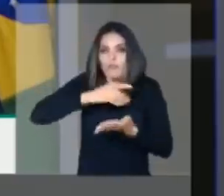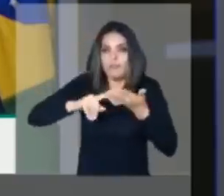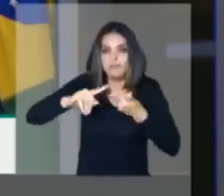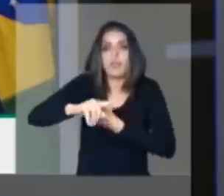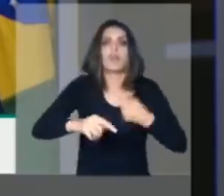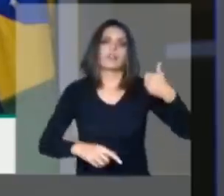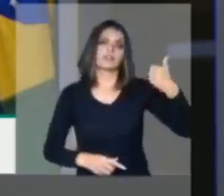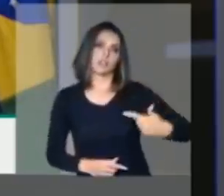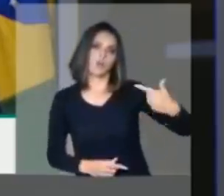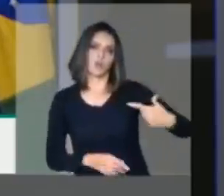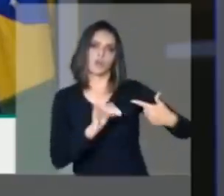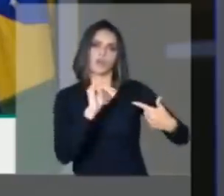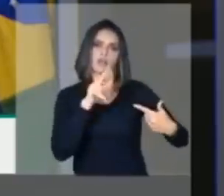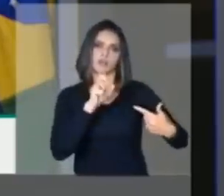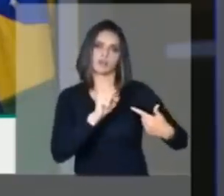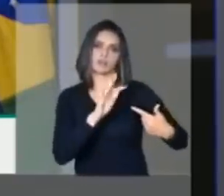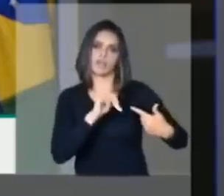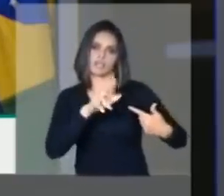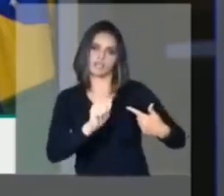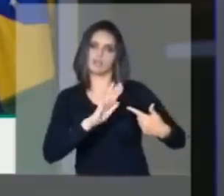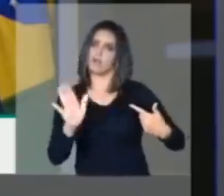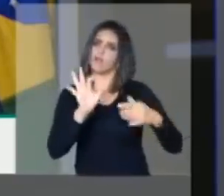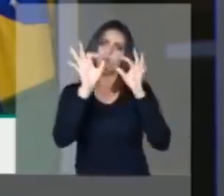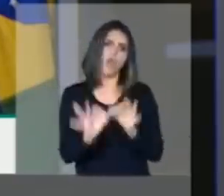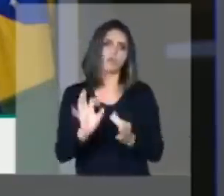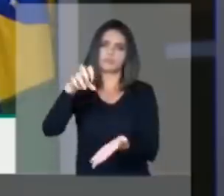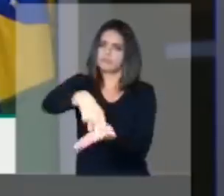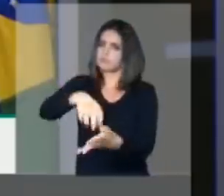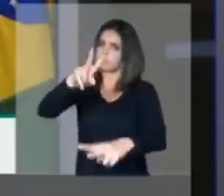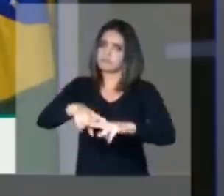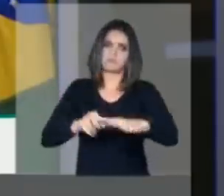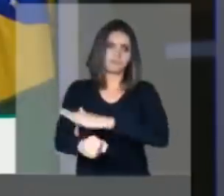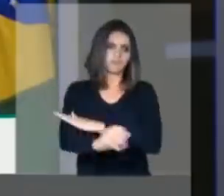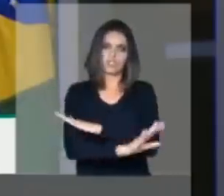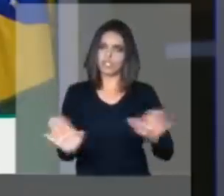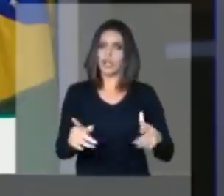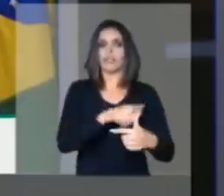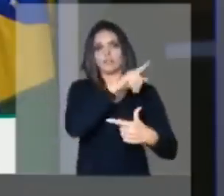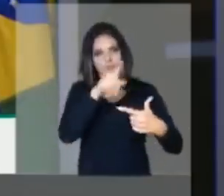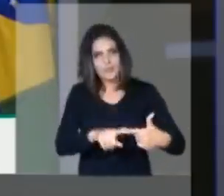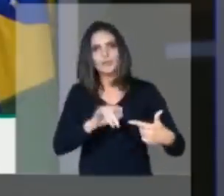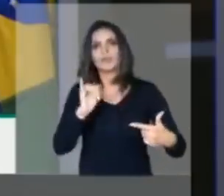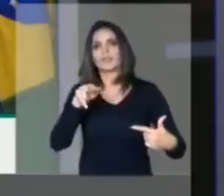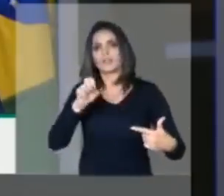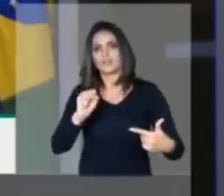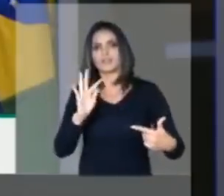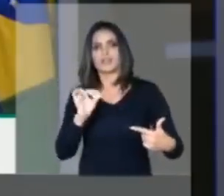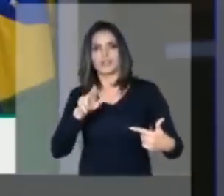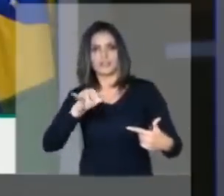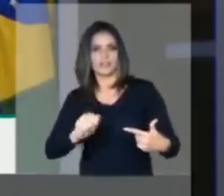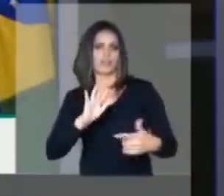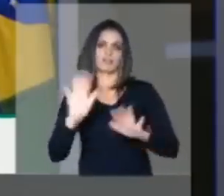portanto, nada mais correto, nada mais lógico do que o cumprimento de pena também se iniciar na segunda instância, e faz